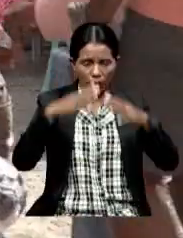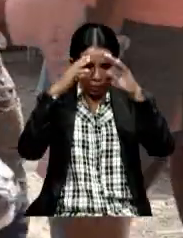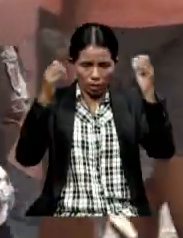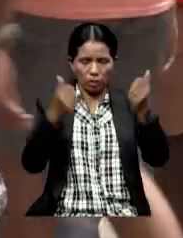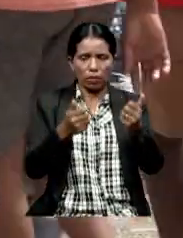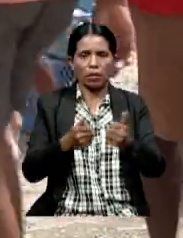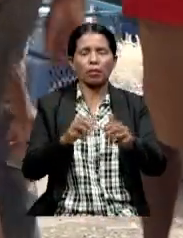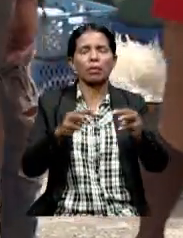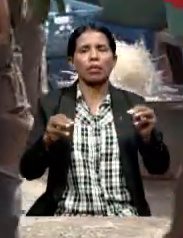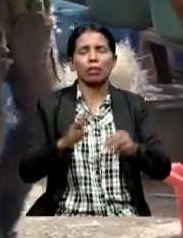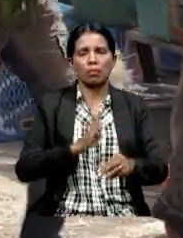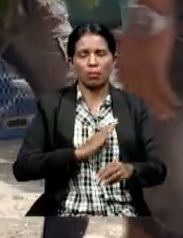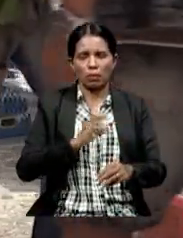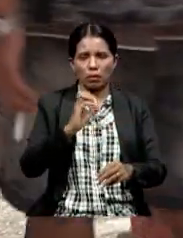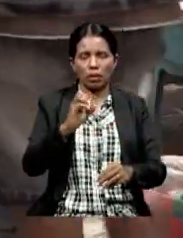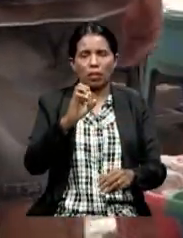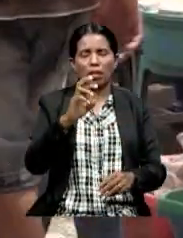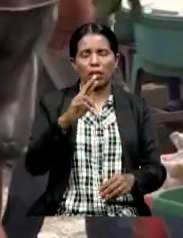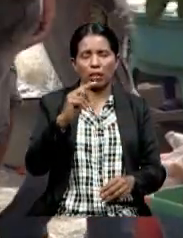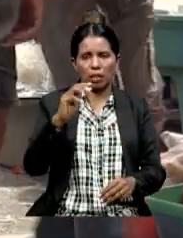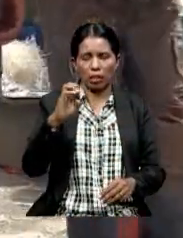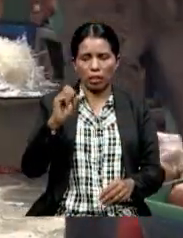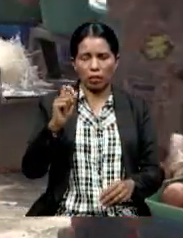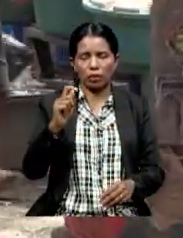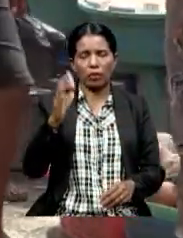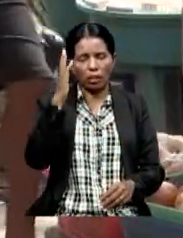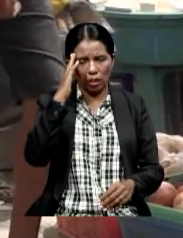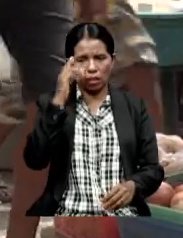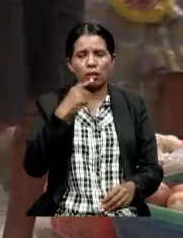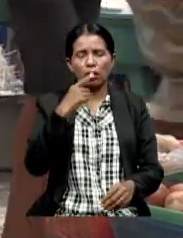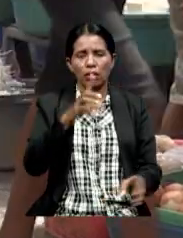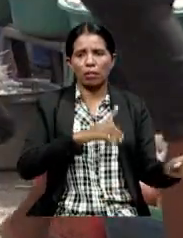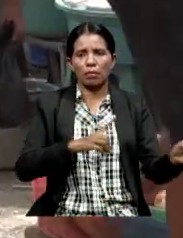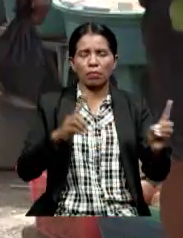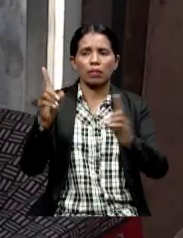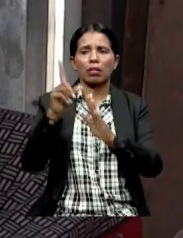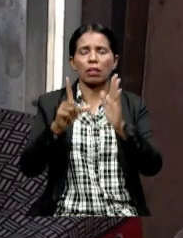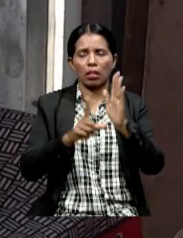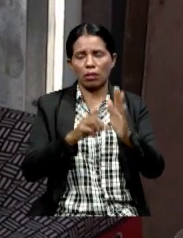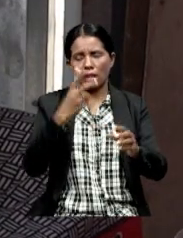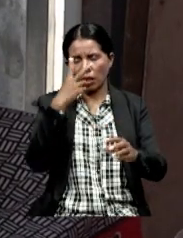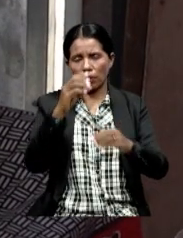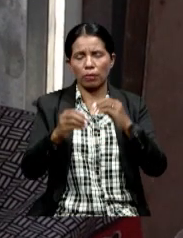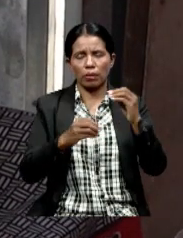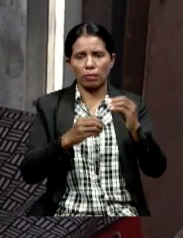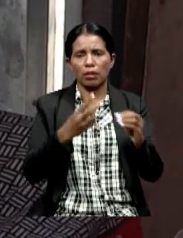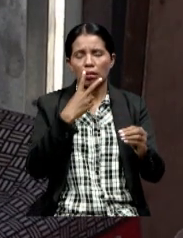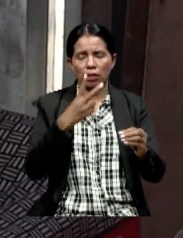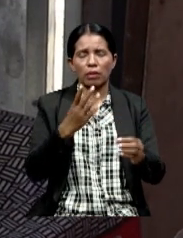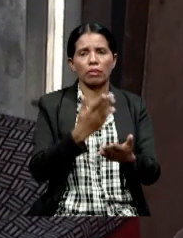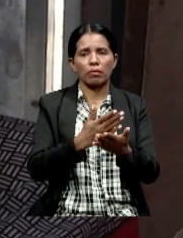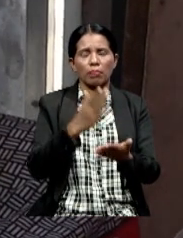do Município Bobonaro, Ernesto de Oliveira Barreto Mos, reconhece implementação de lei contra o tabaco, né? Falha e a